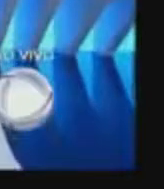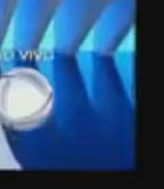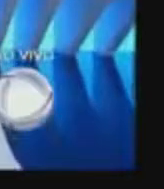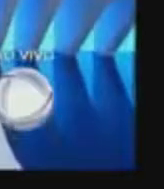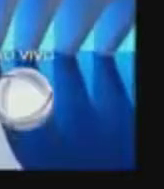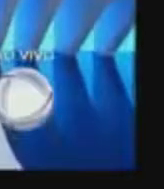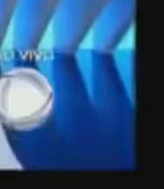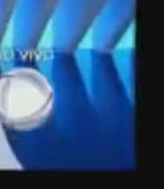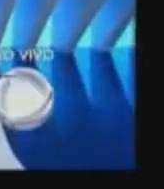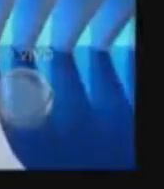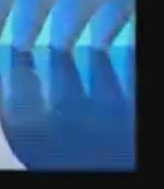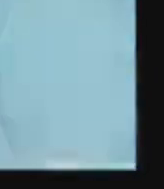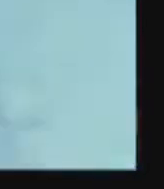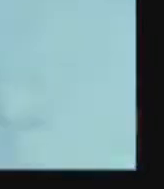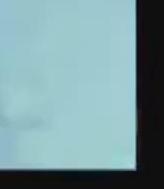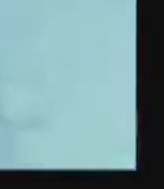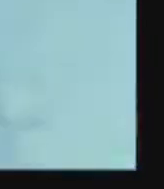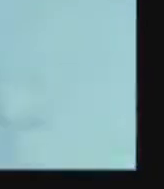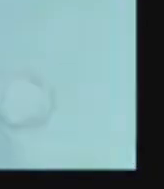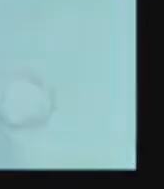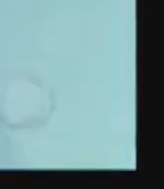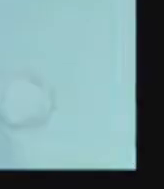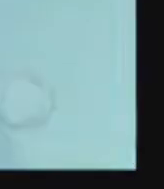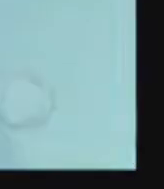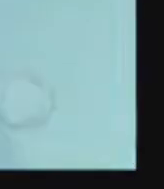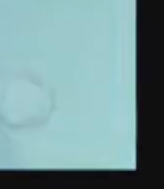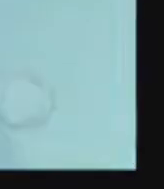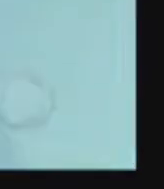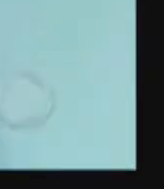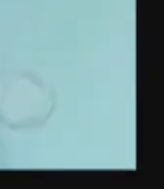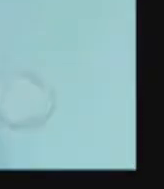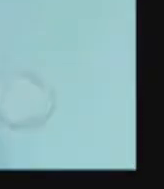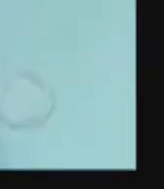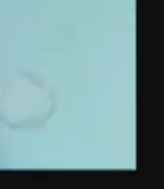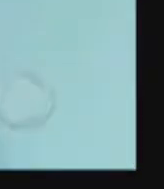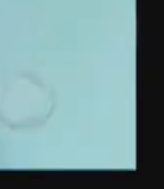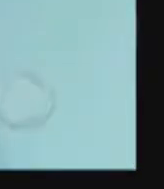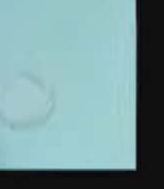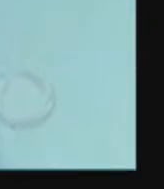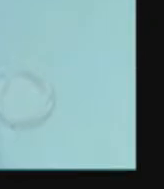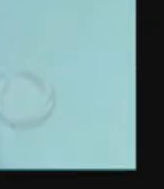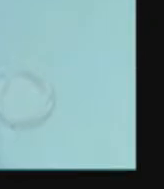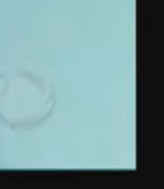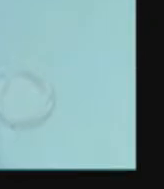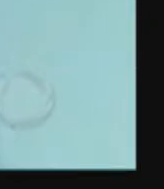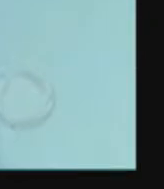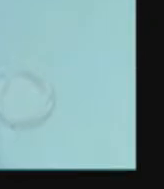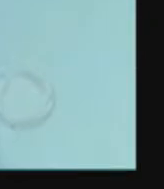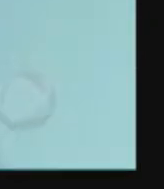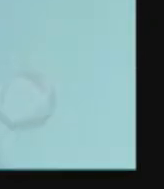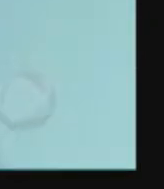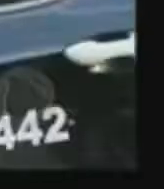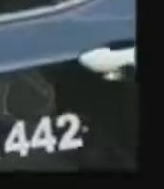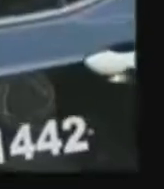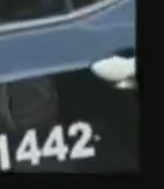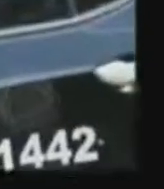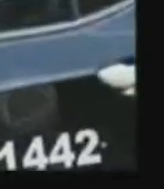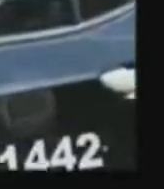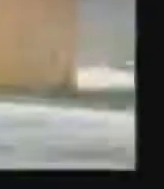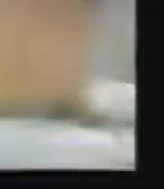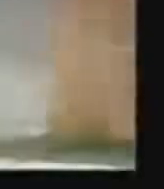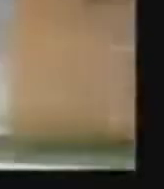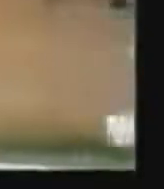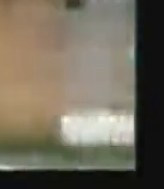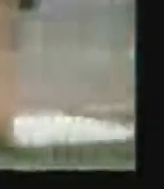reportagem completa, vamos ver, vamos lá. Na comunidade Nova Holanda, o aviso é claro, 10 dias sem baile.